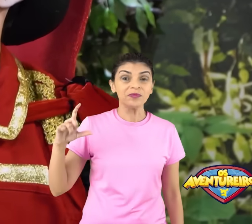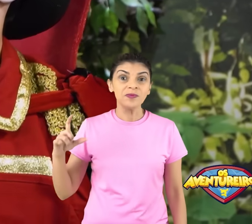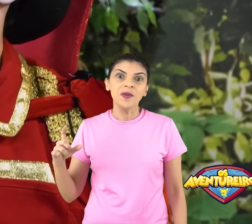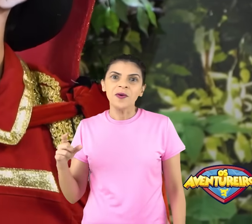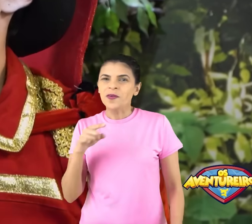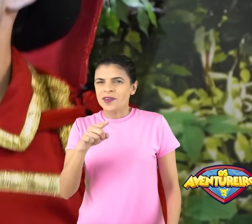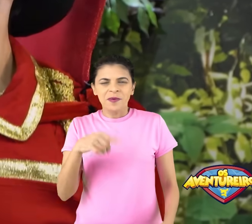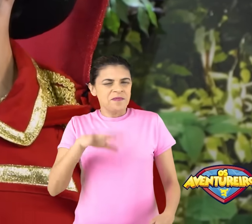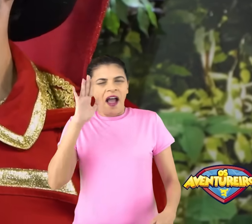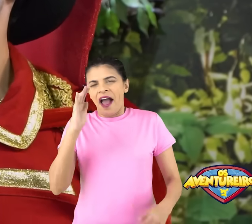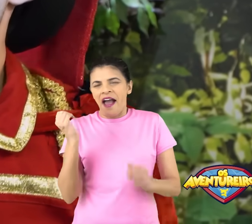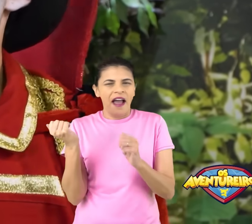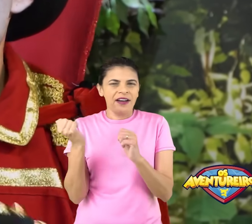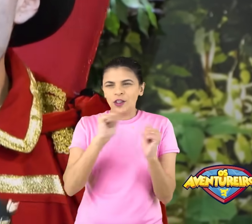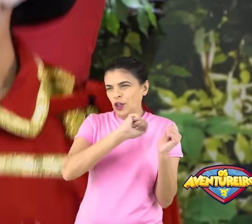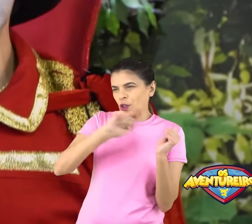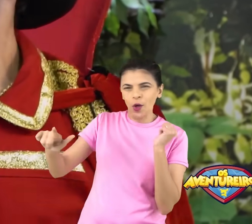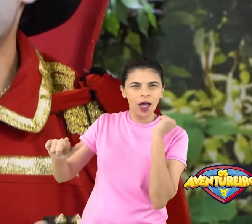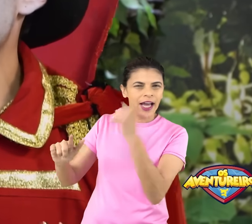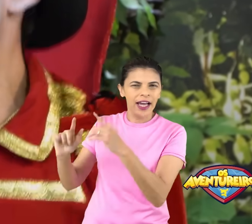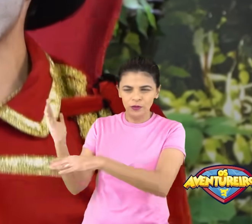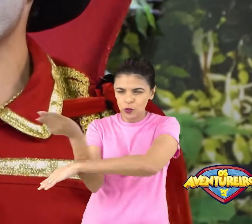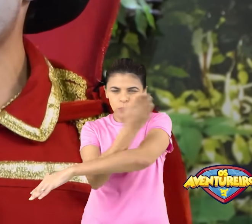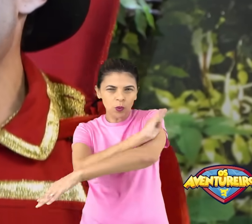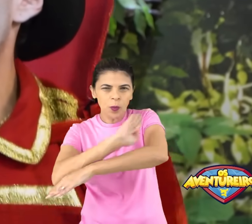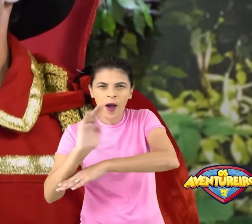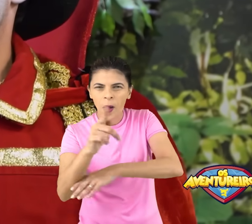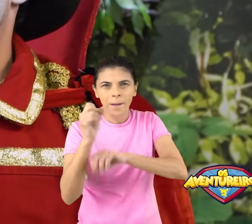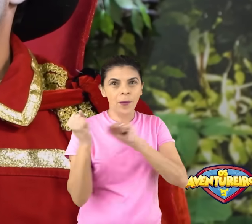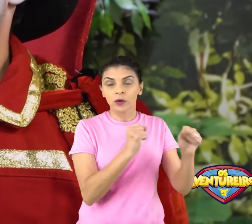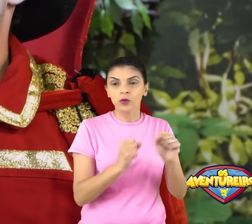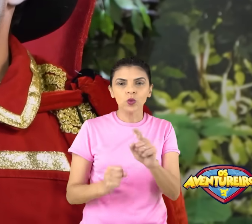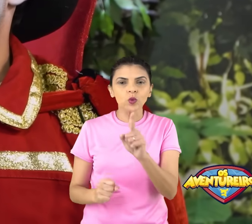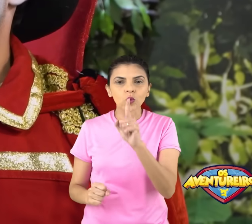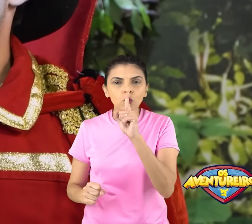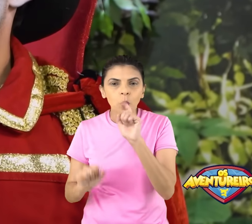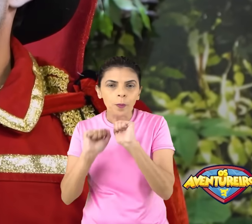Você vai ser mais poderosa que o tubarão papão, Pandinha.